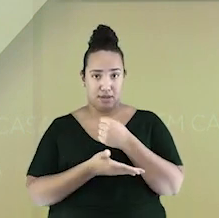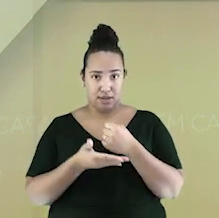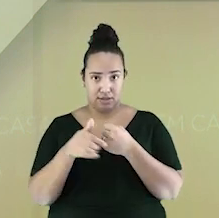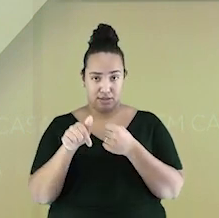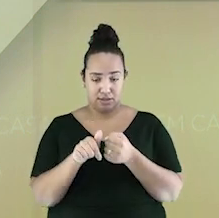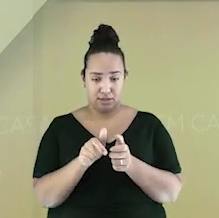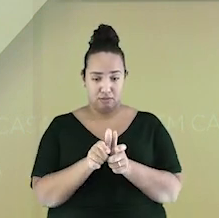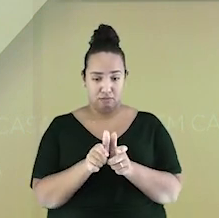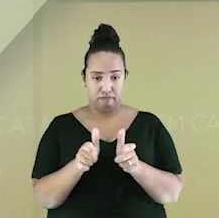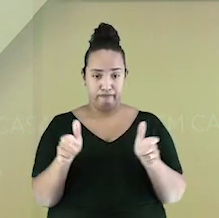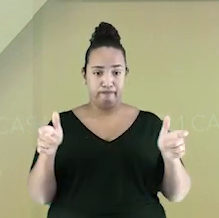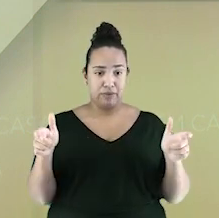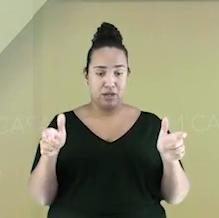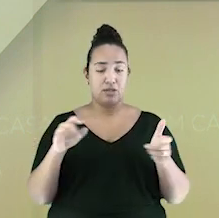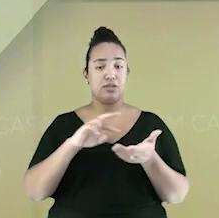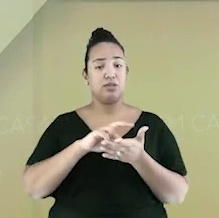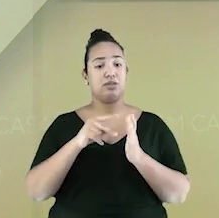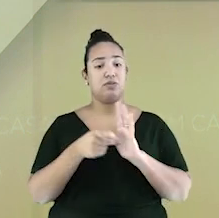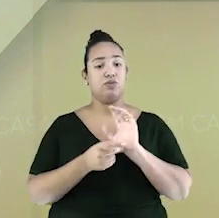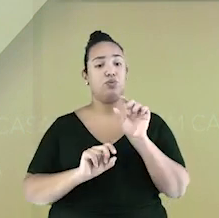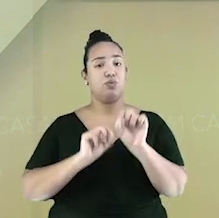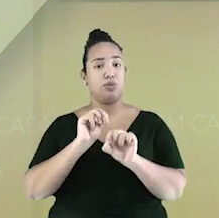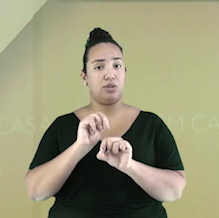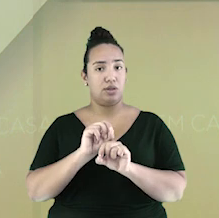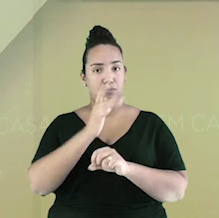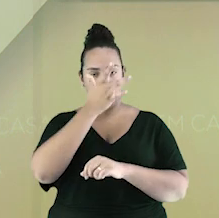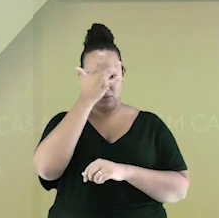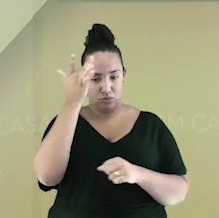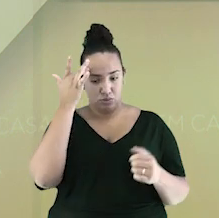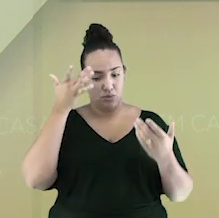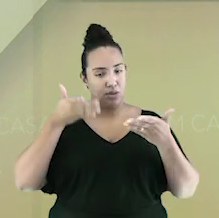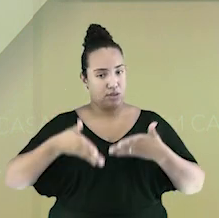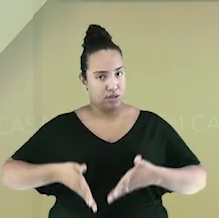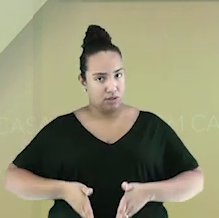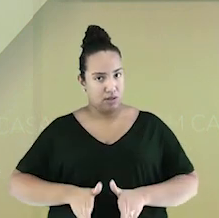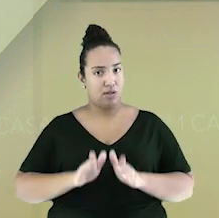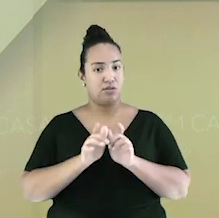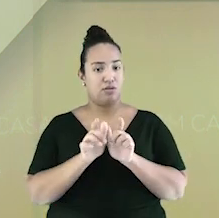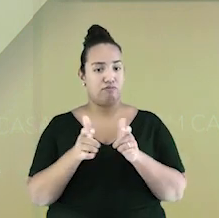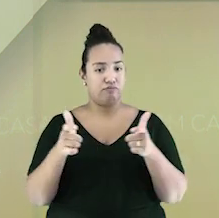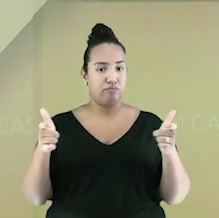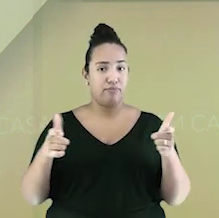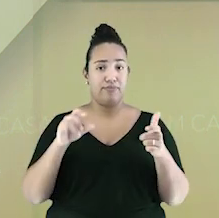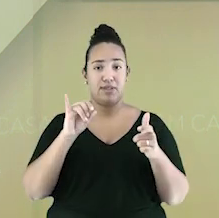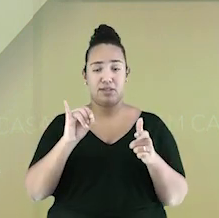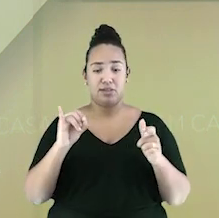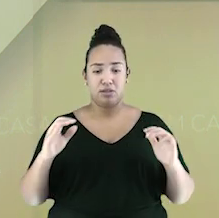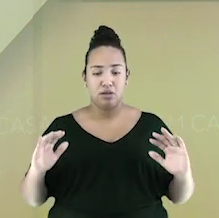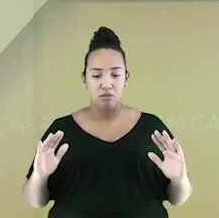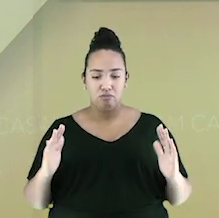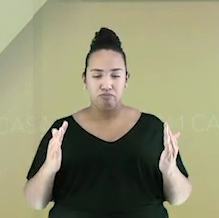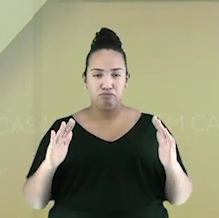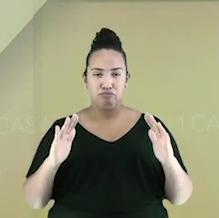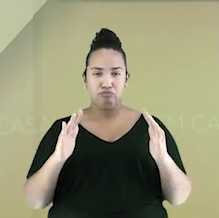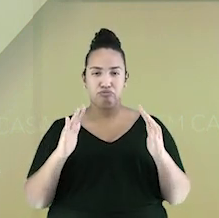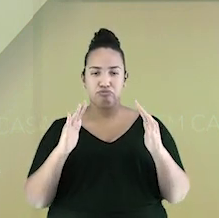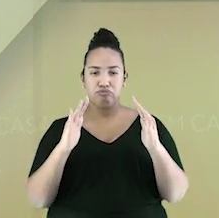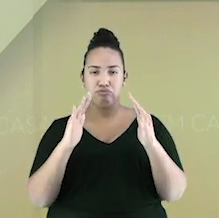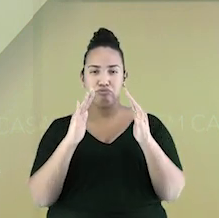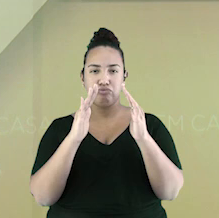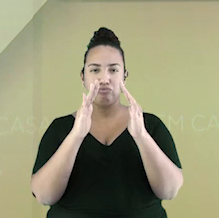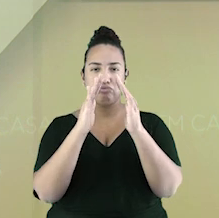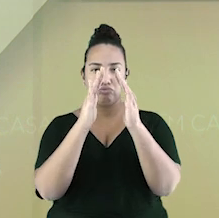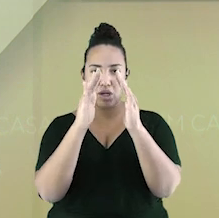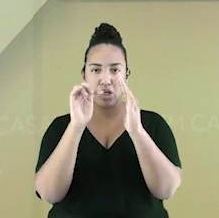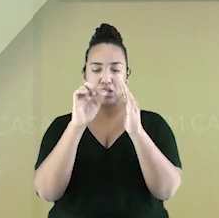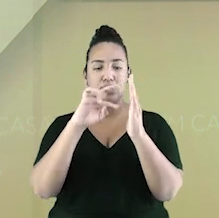base da pirâmide, maior a quantidade de pessoas que nascem. E quanto mais ela se afunila, ou